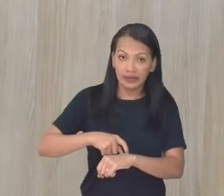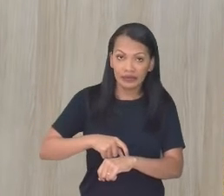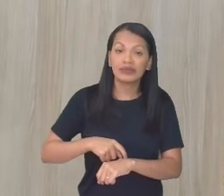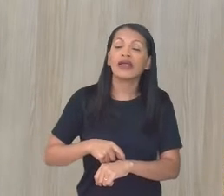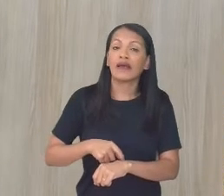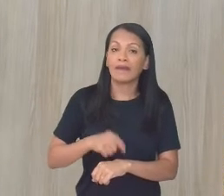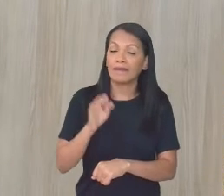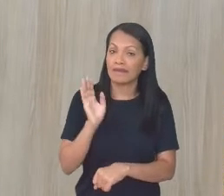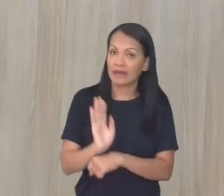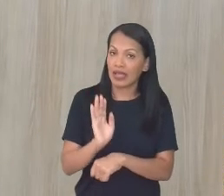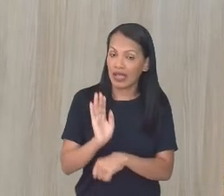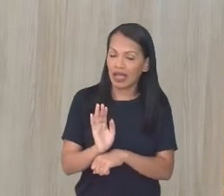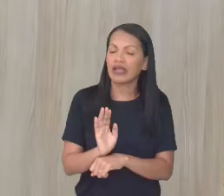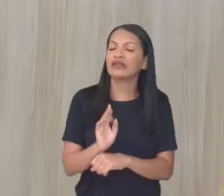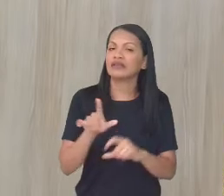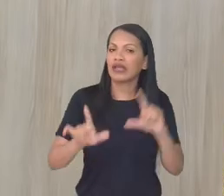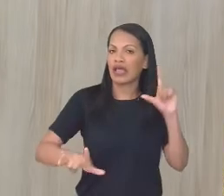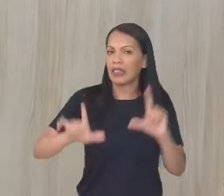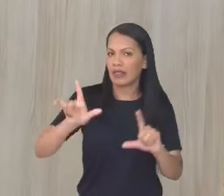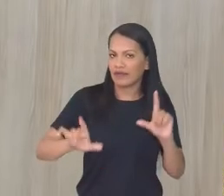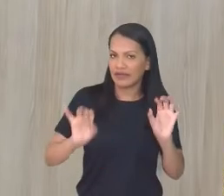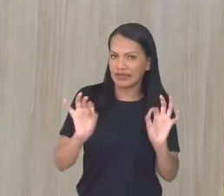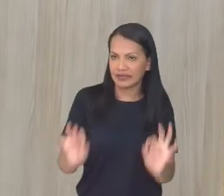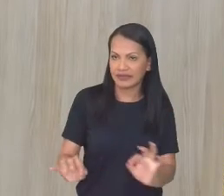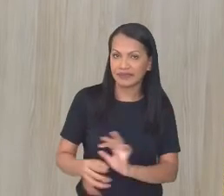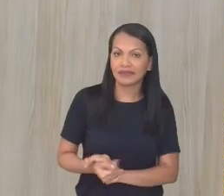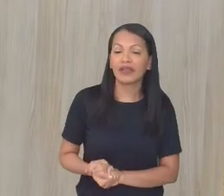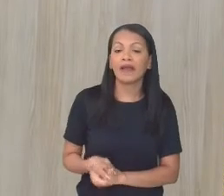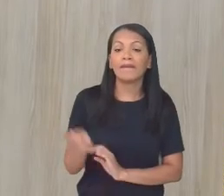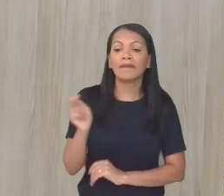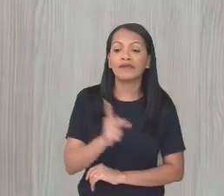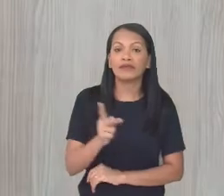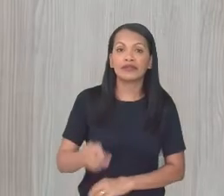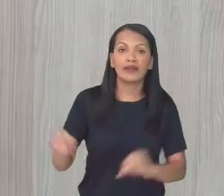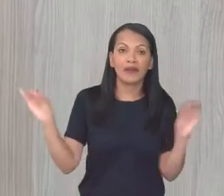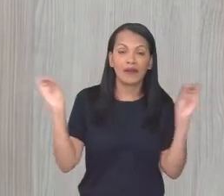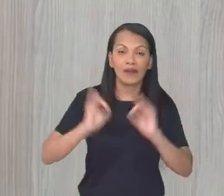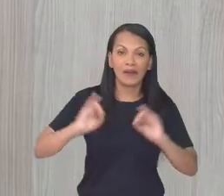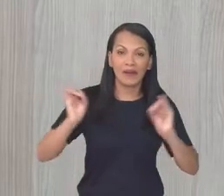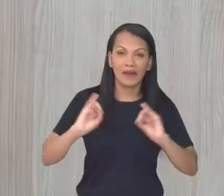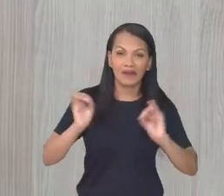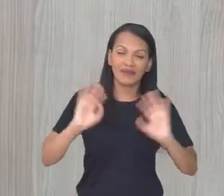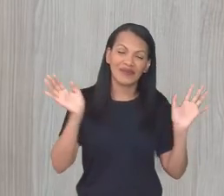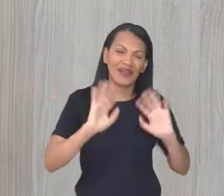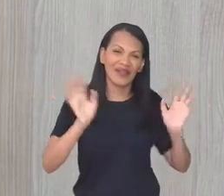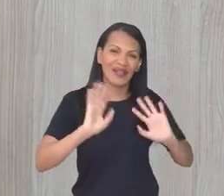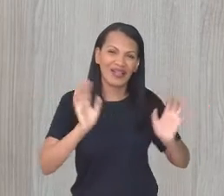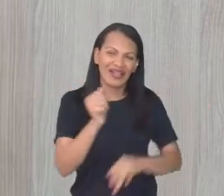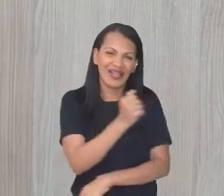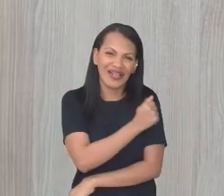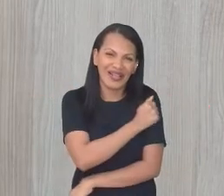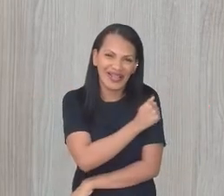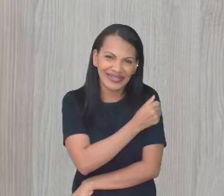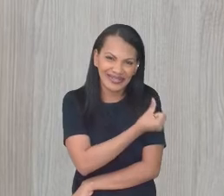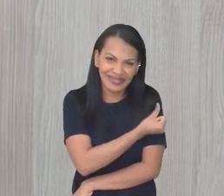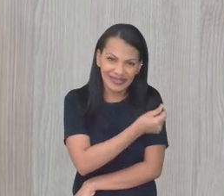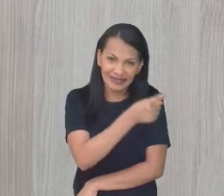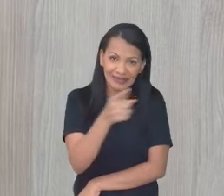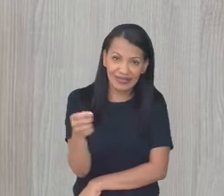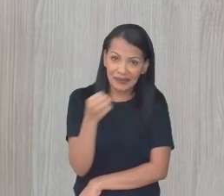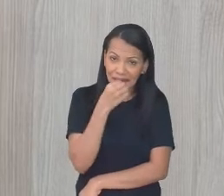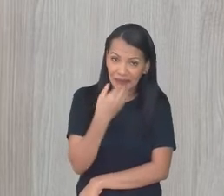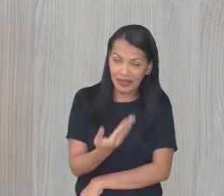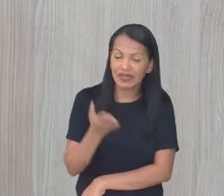ok? Então, professora Vivi, dá o seu alô aí para essa turma Olá, maravilhosa. olá, sexto ano, como é que vocês estão? Já estou